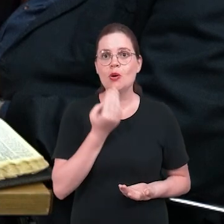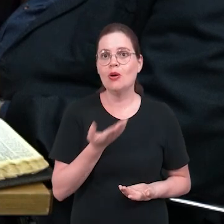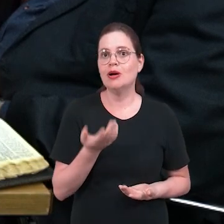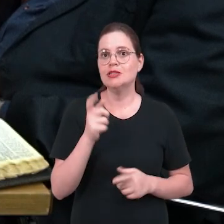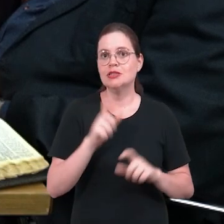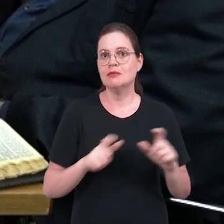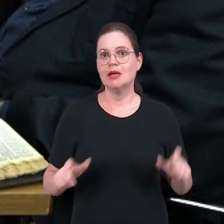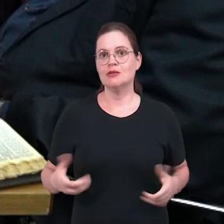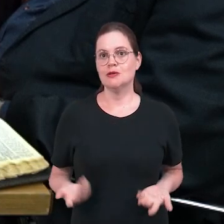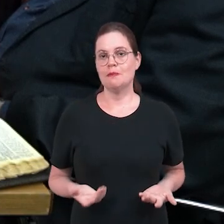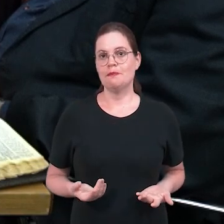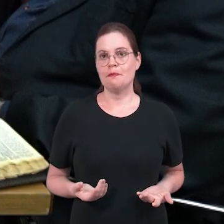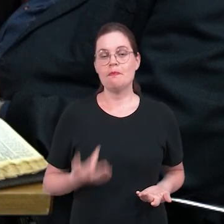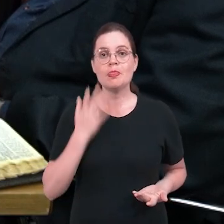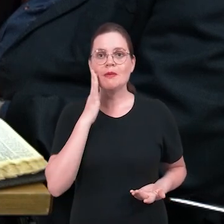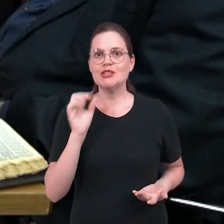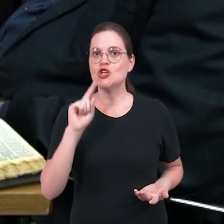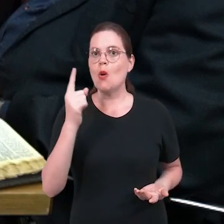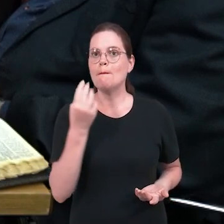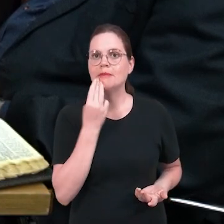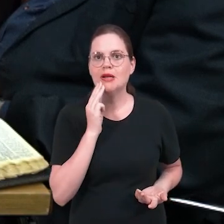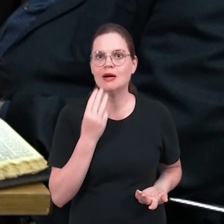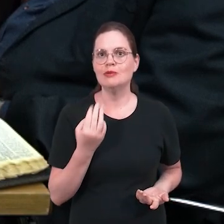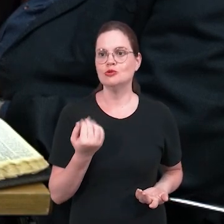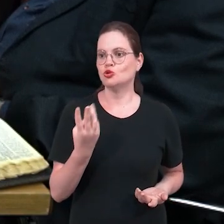se tivesse 2 milhões, 1 milhão, não importa.